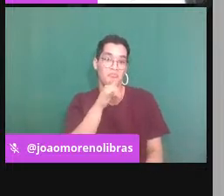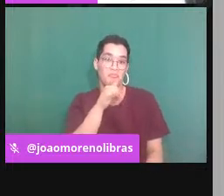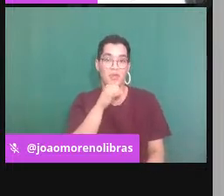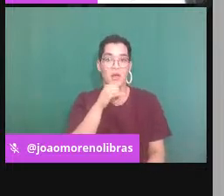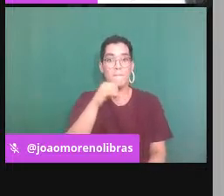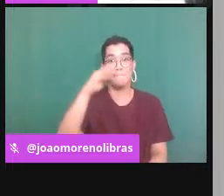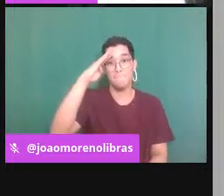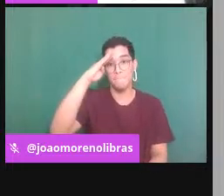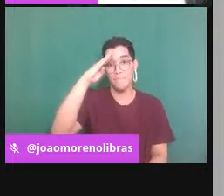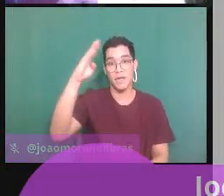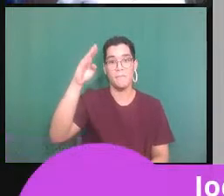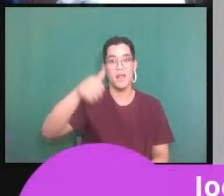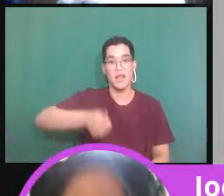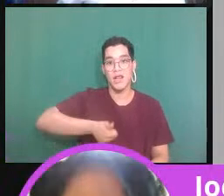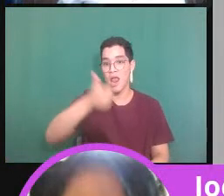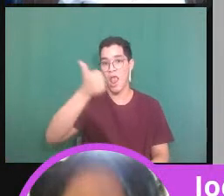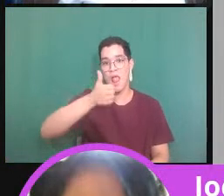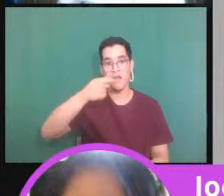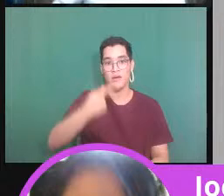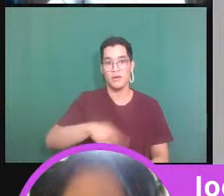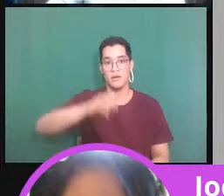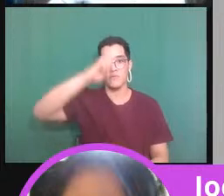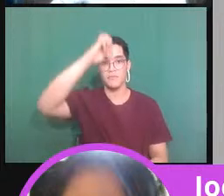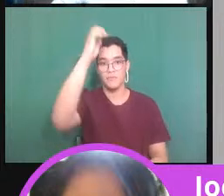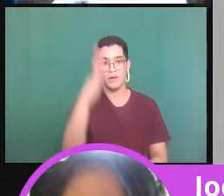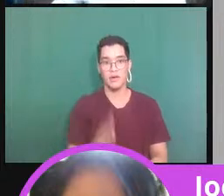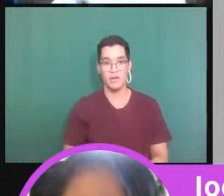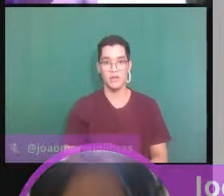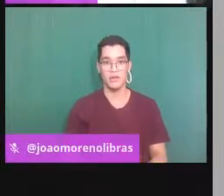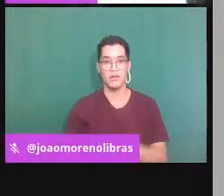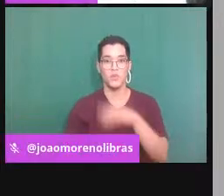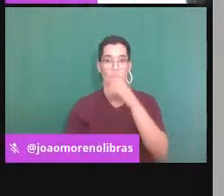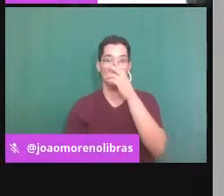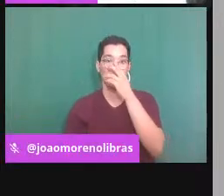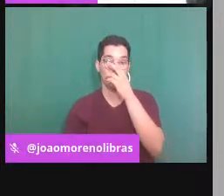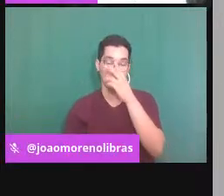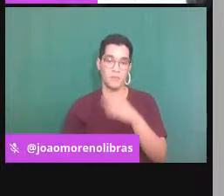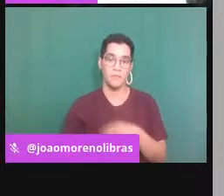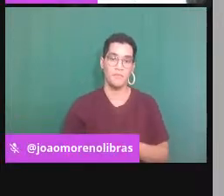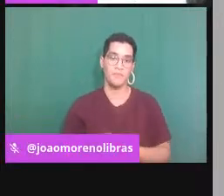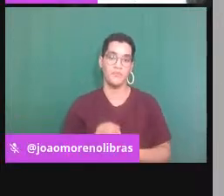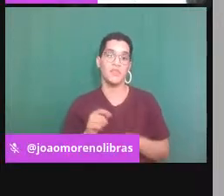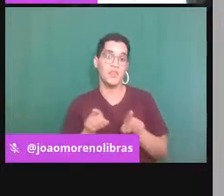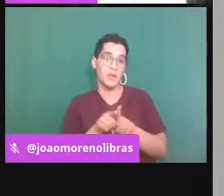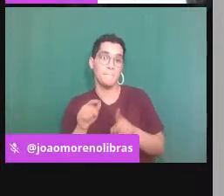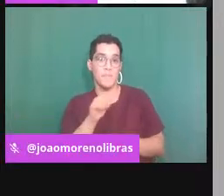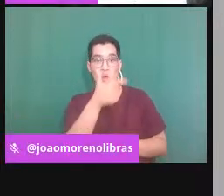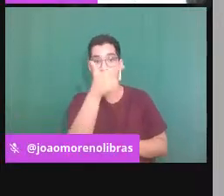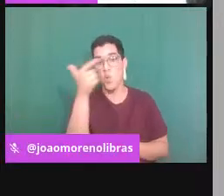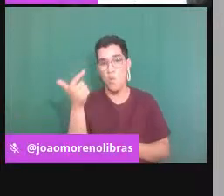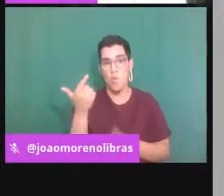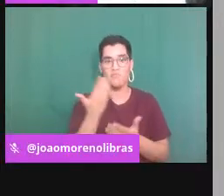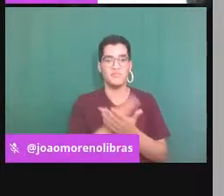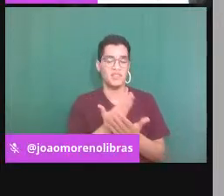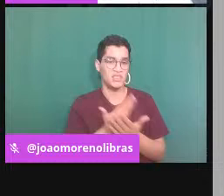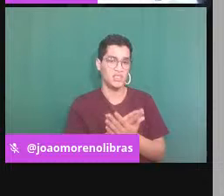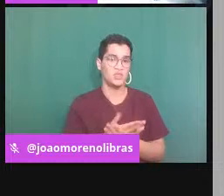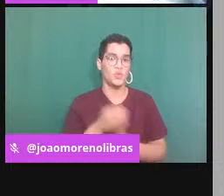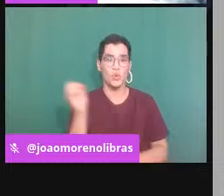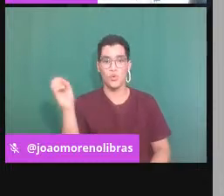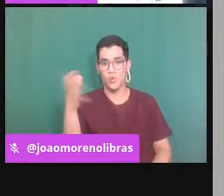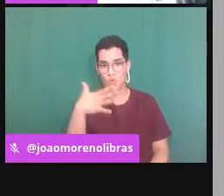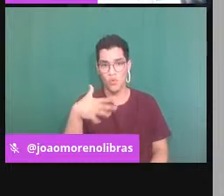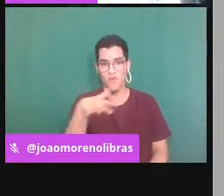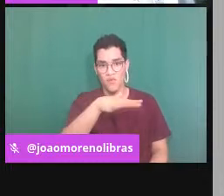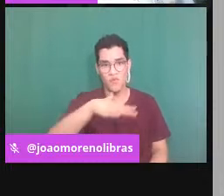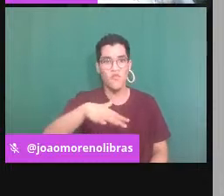Koch, Marcuski, e também depois os estudos mais atuais, aí já